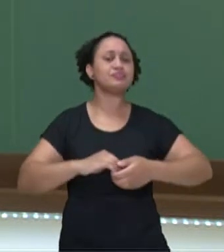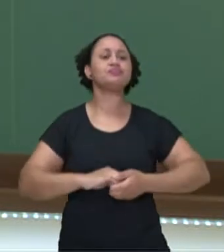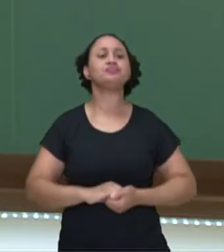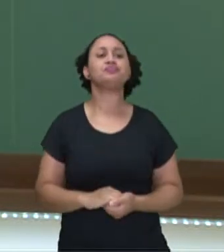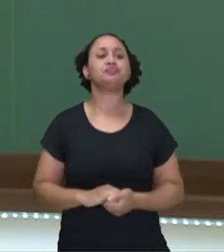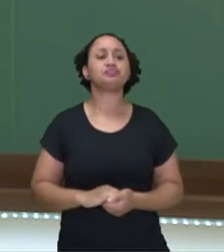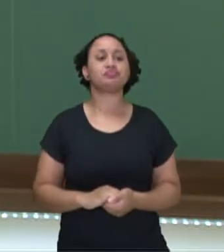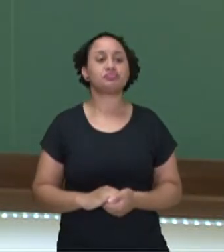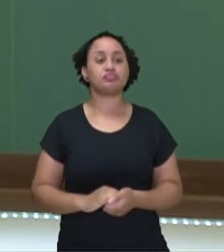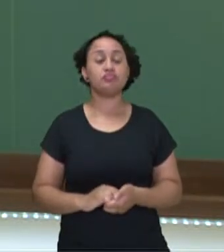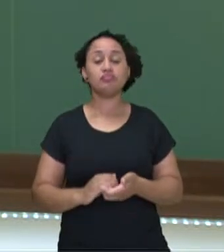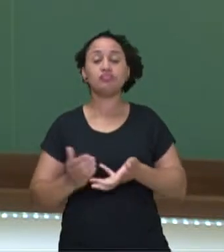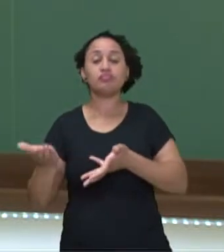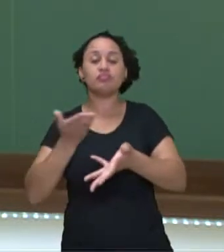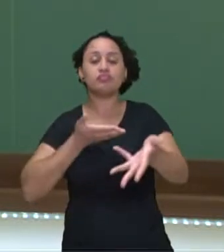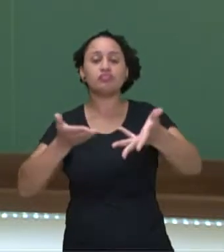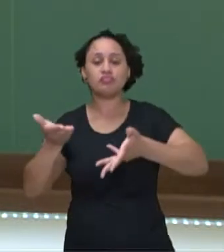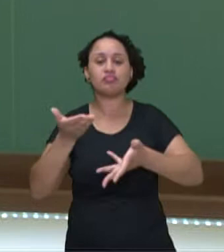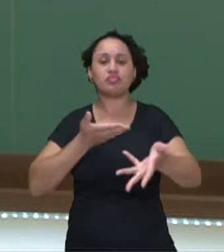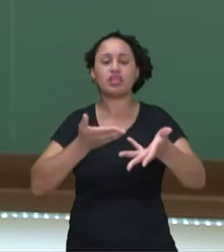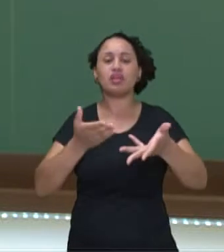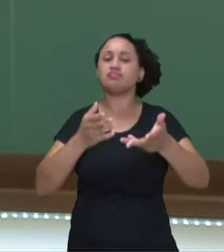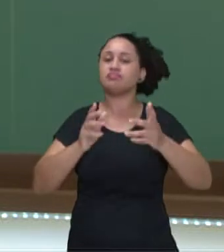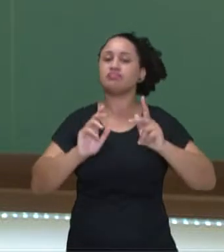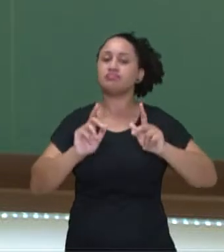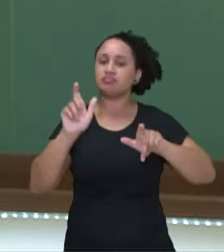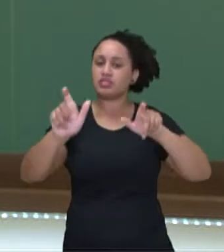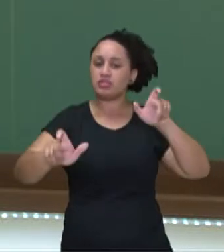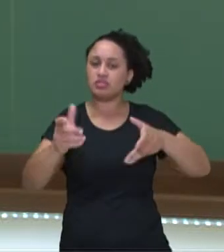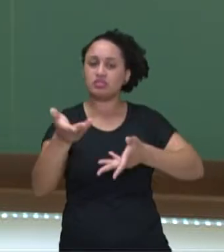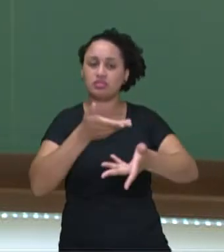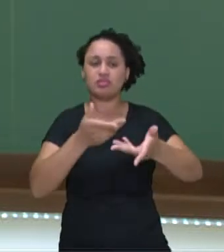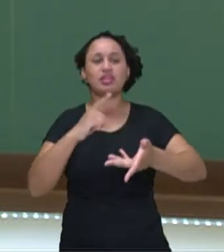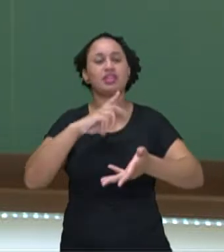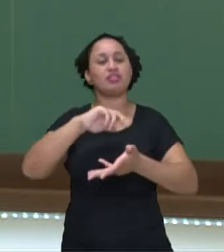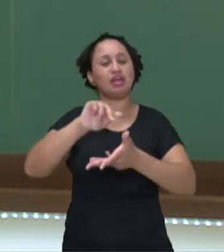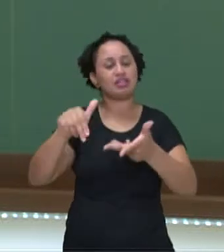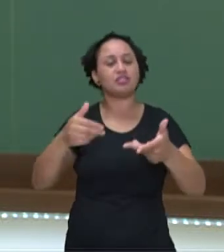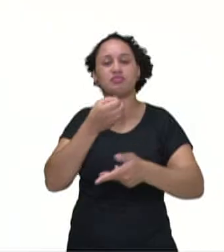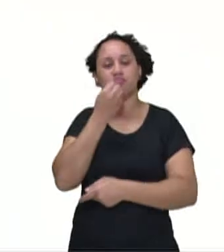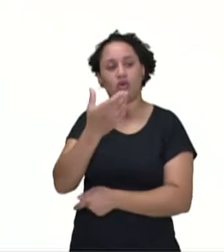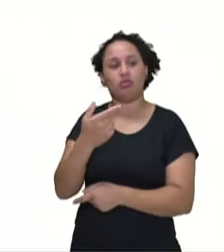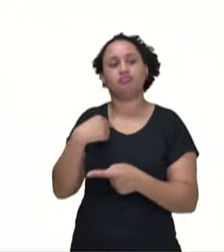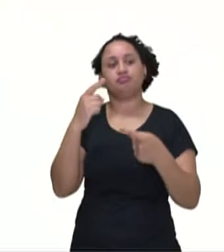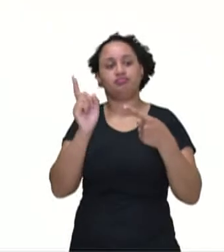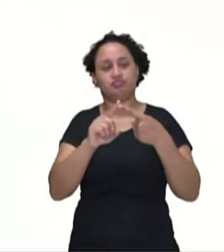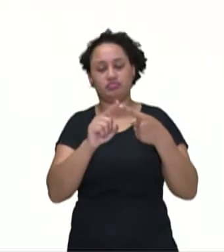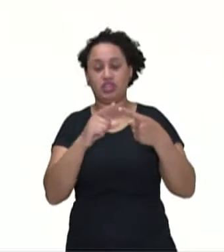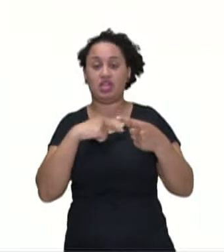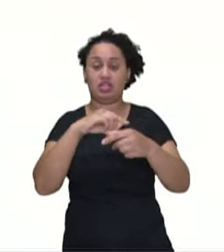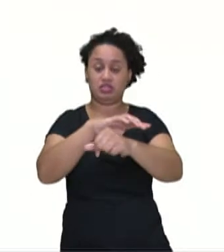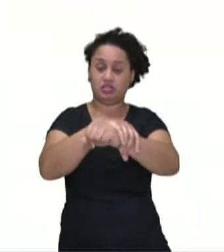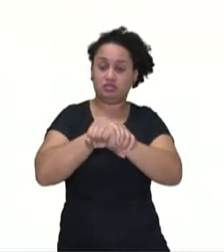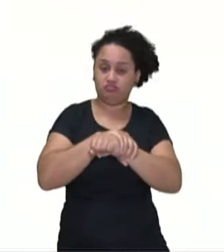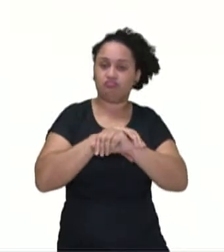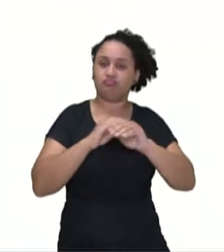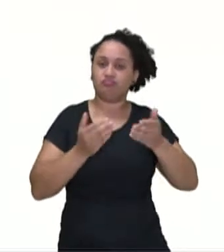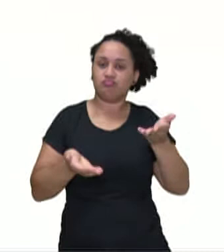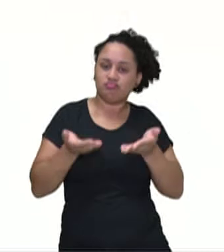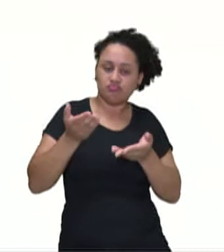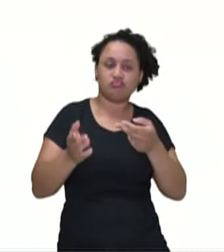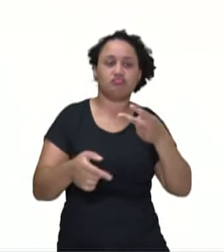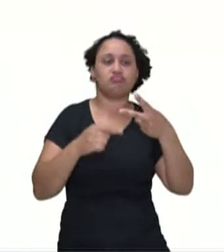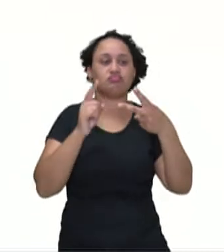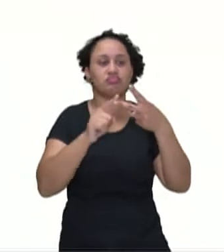A convivência humana, ela nos traz muitos benefícios, tá? Dentre eles nós podemos citar a segurança e a